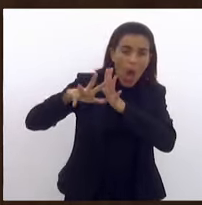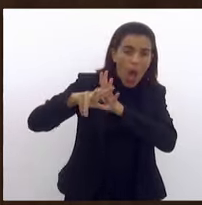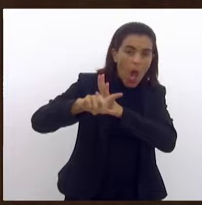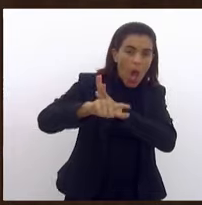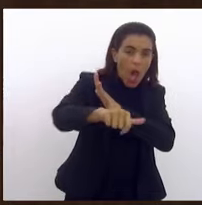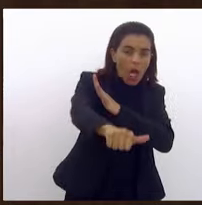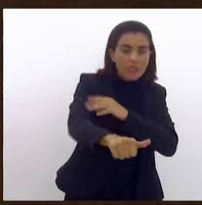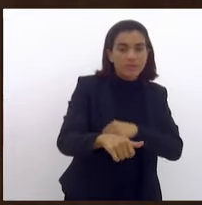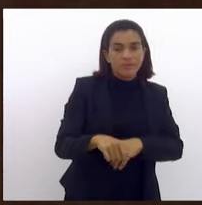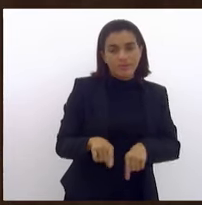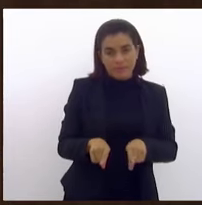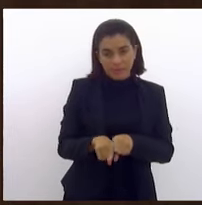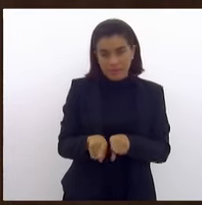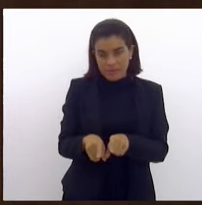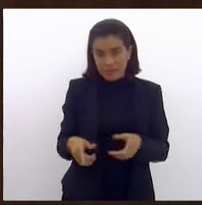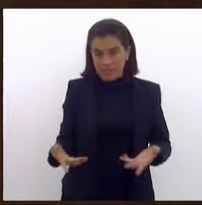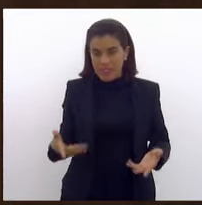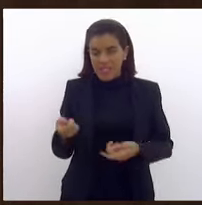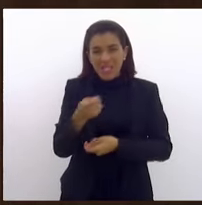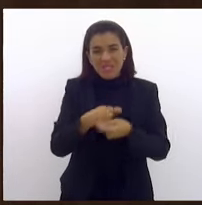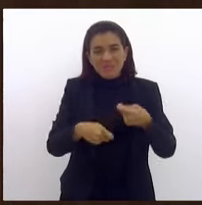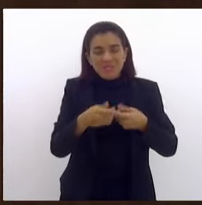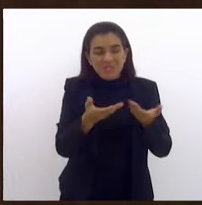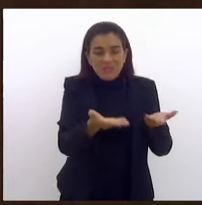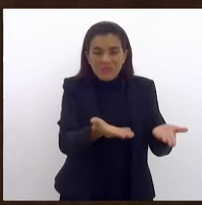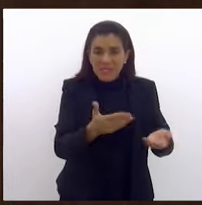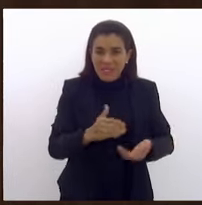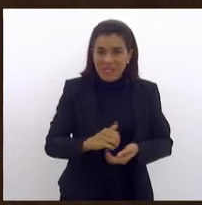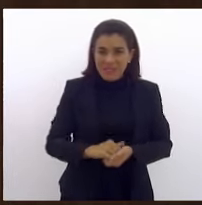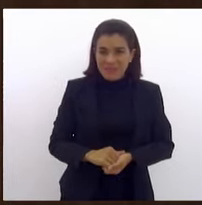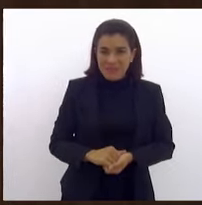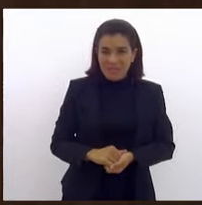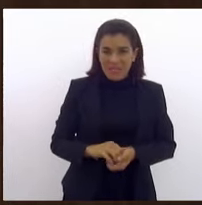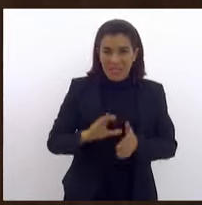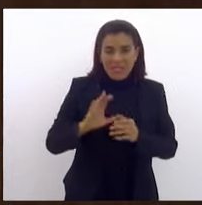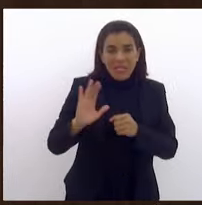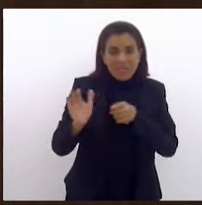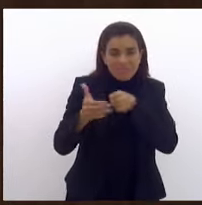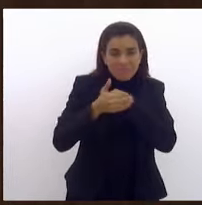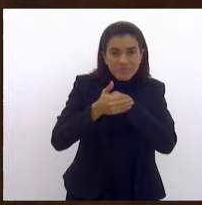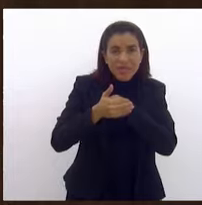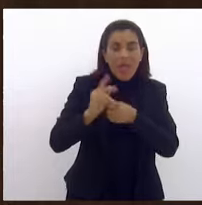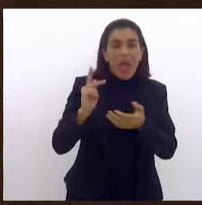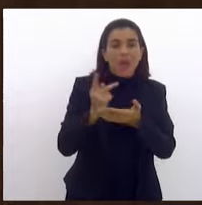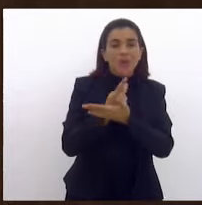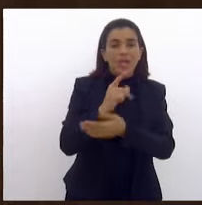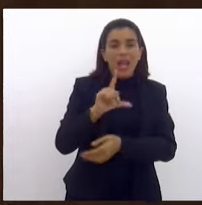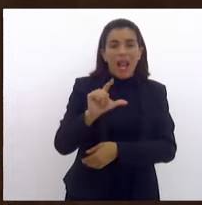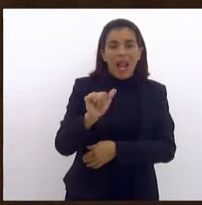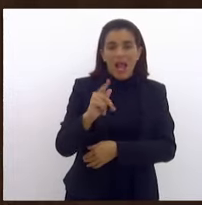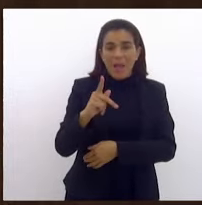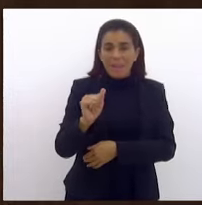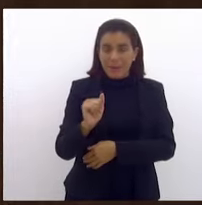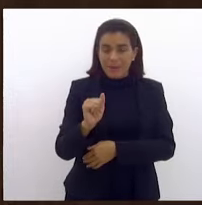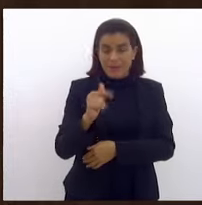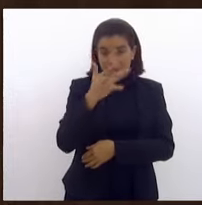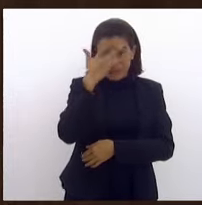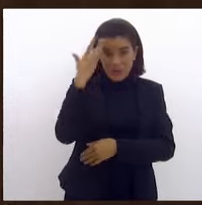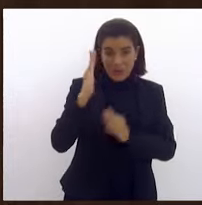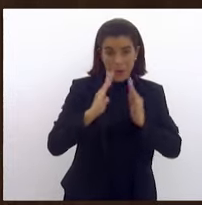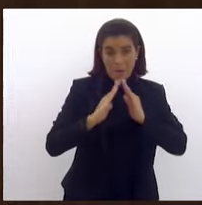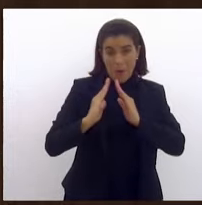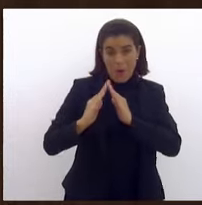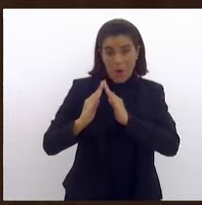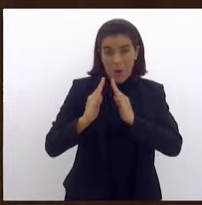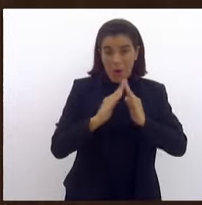nessa cidade. Que administração é essa? Está escondendo o que acontece na Lapa. Os moradores vêm aqui,